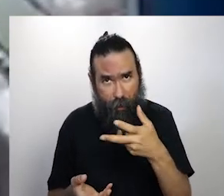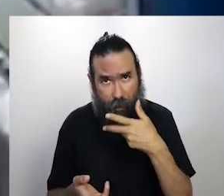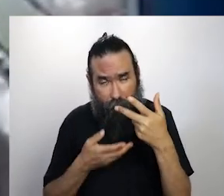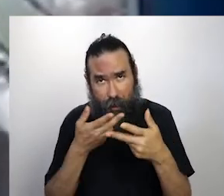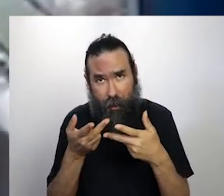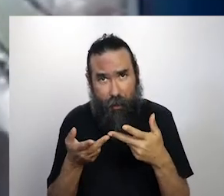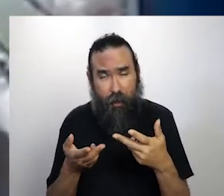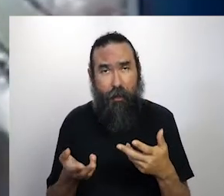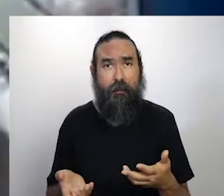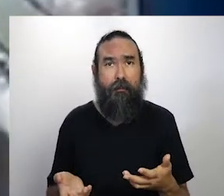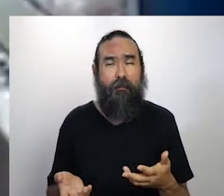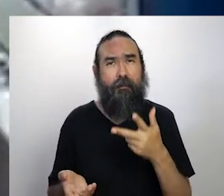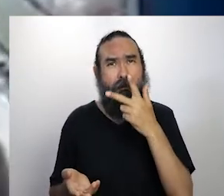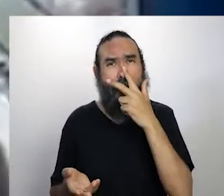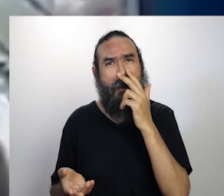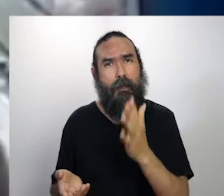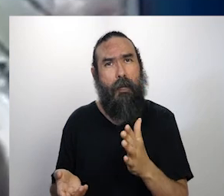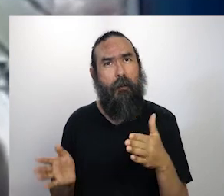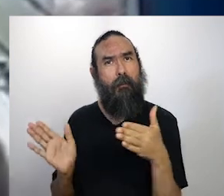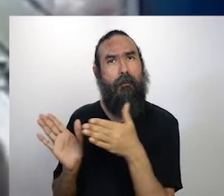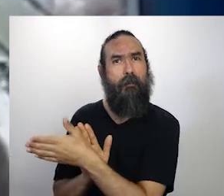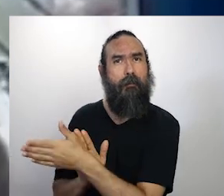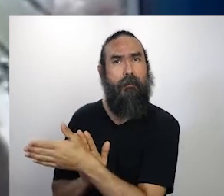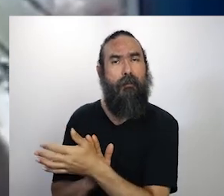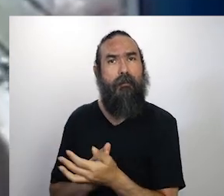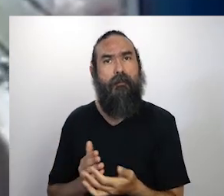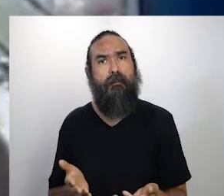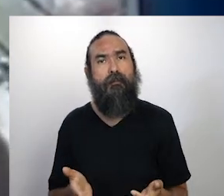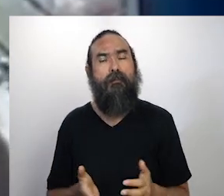que o Fernando já foi.